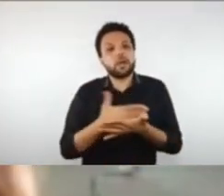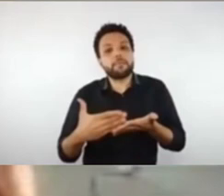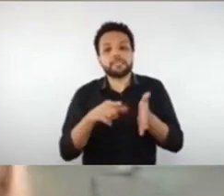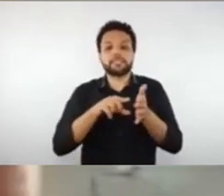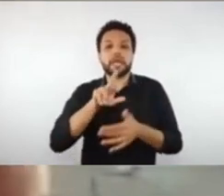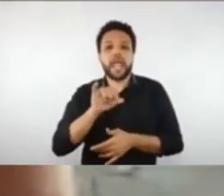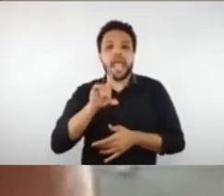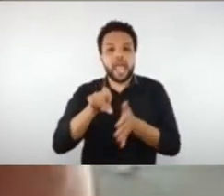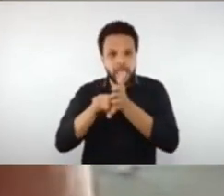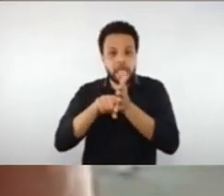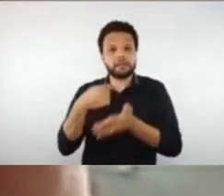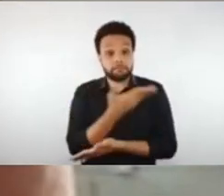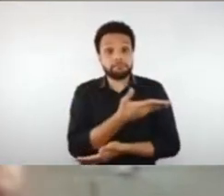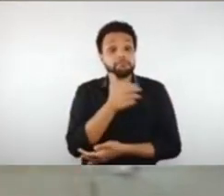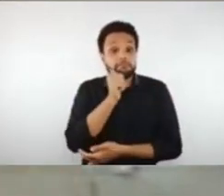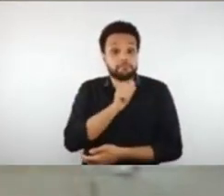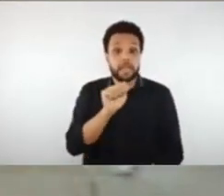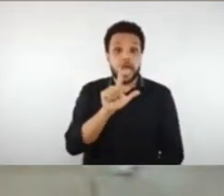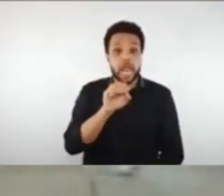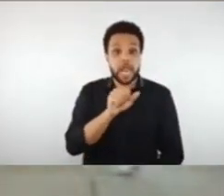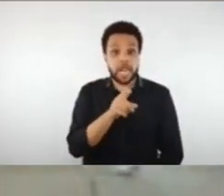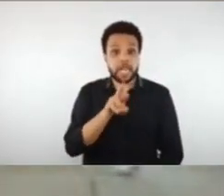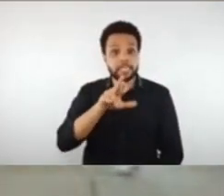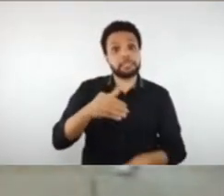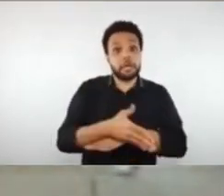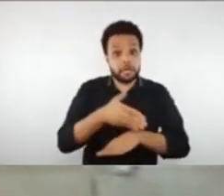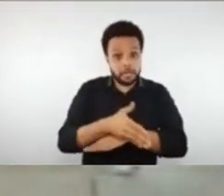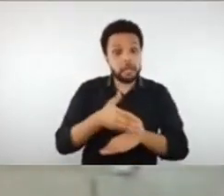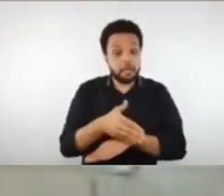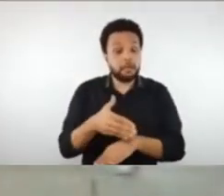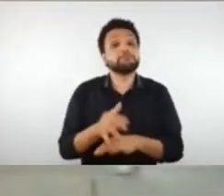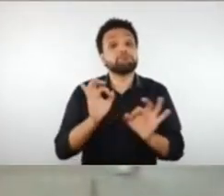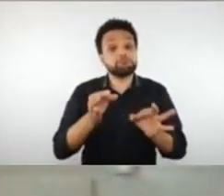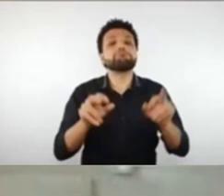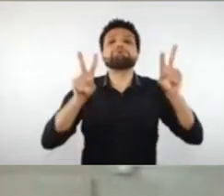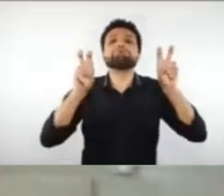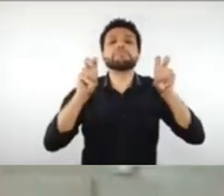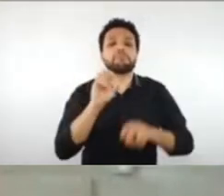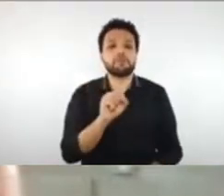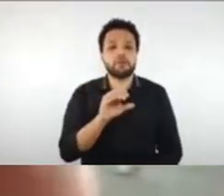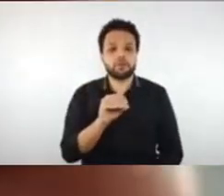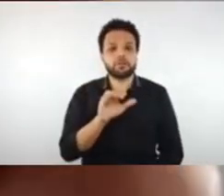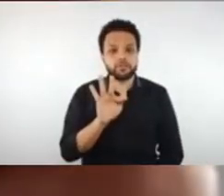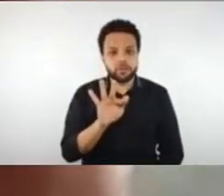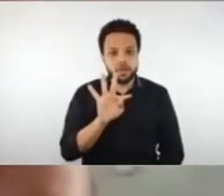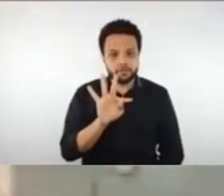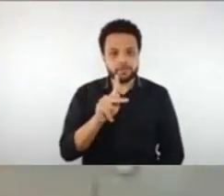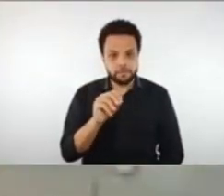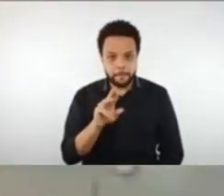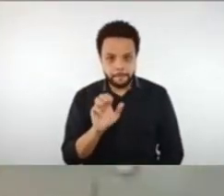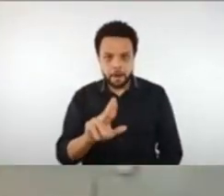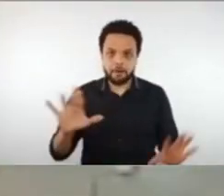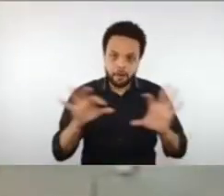que a Alessandra participa, e o assunto era, na verdade, soft power, cinema e os BRICS. Com